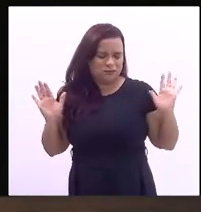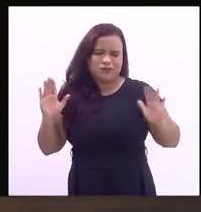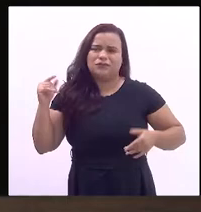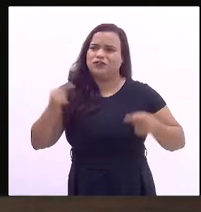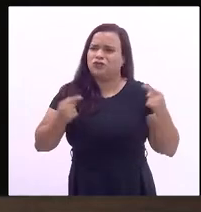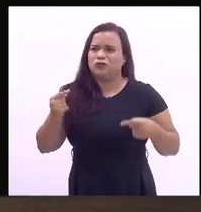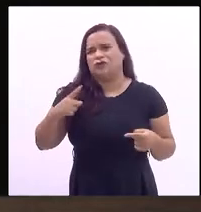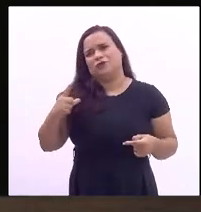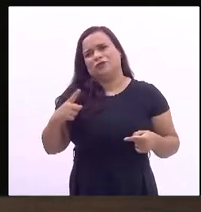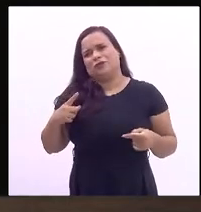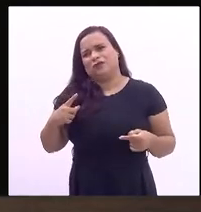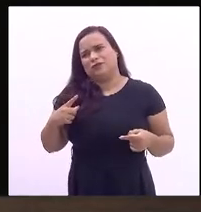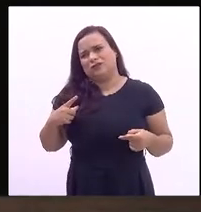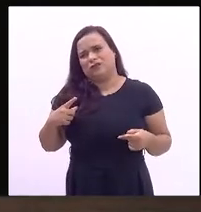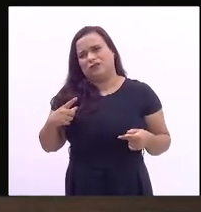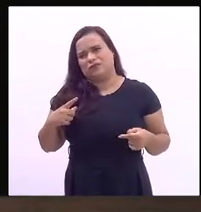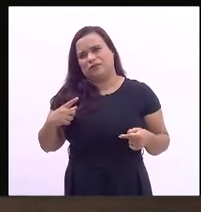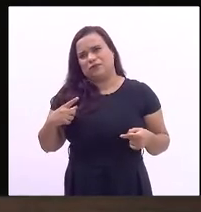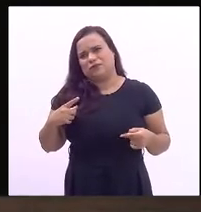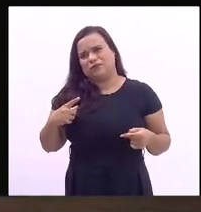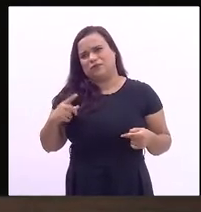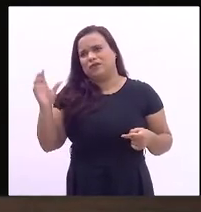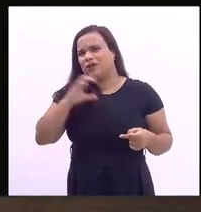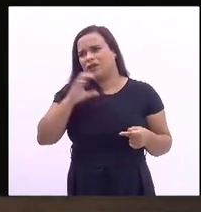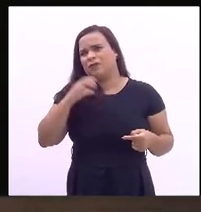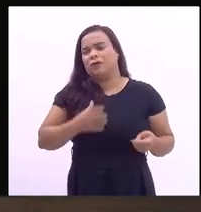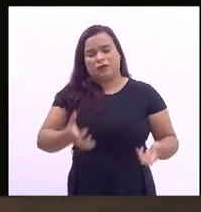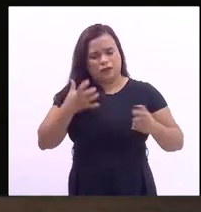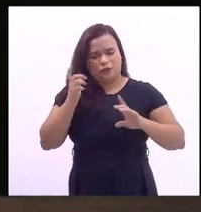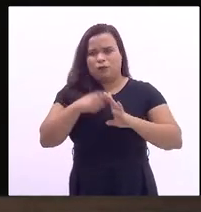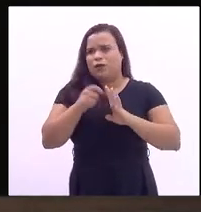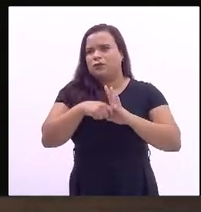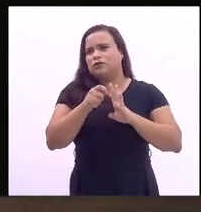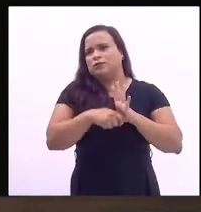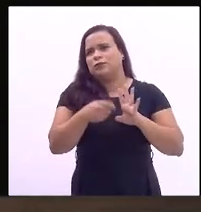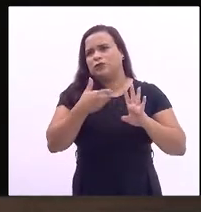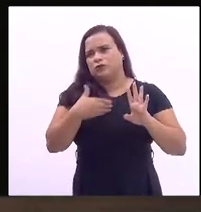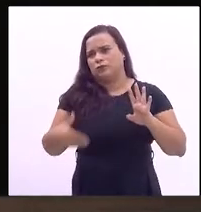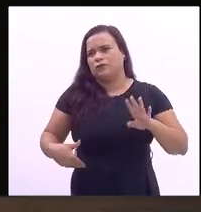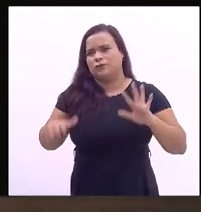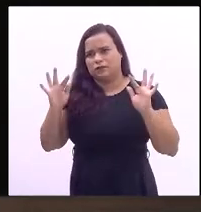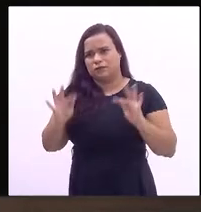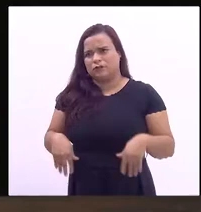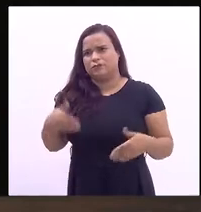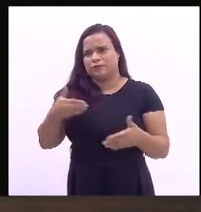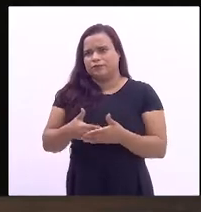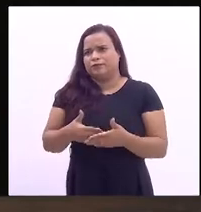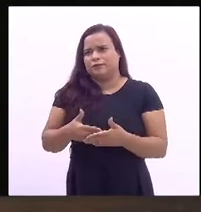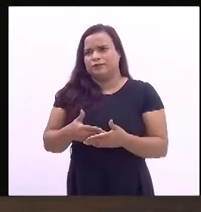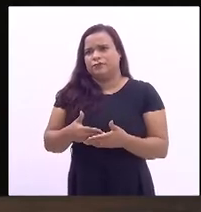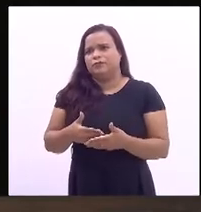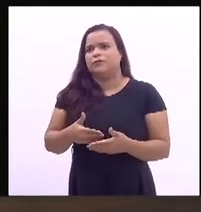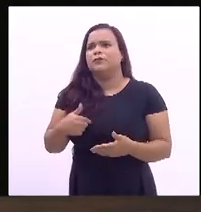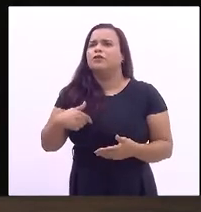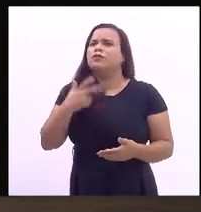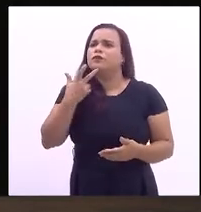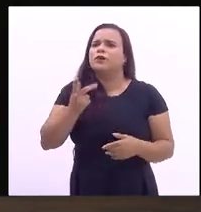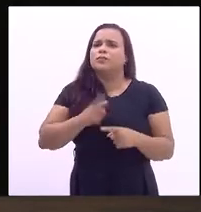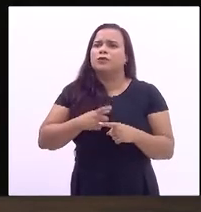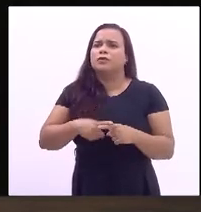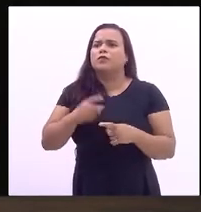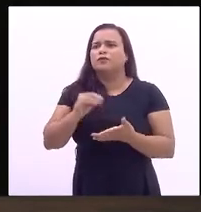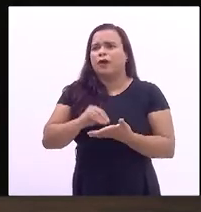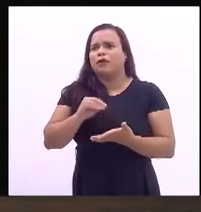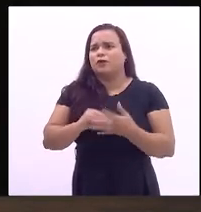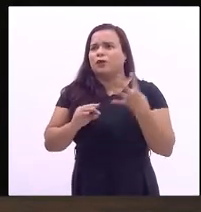discutida com a velocidade que pretende faltando quatro meses para o governo acabar e quando eu falo para o governo acabar porque falta